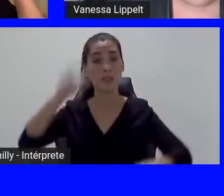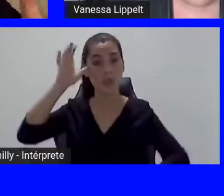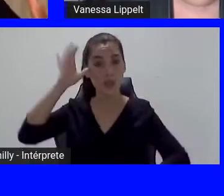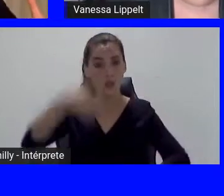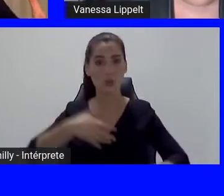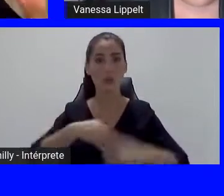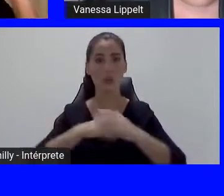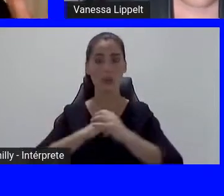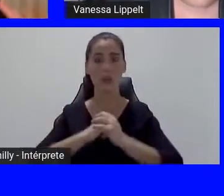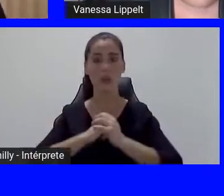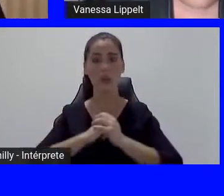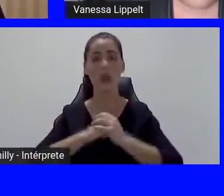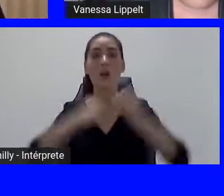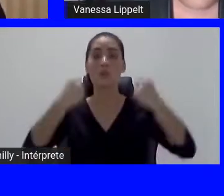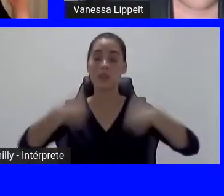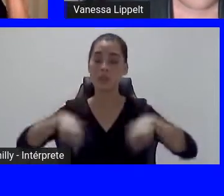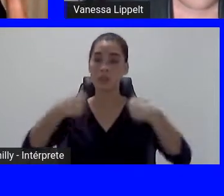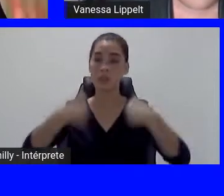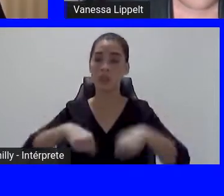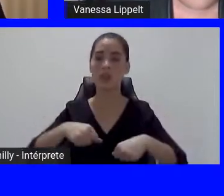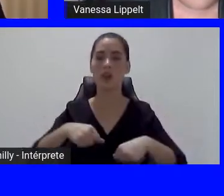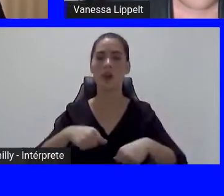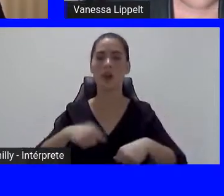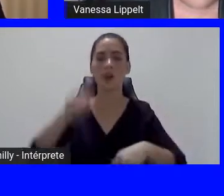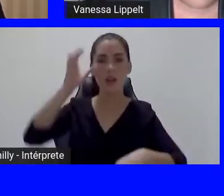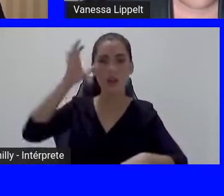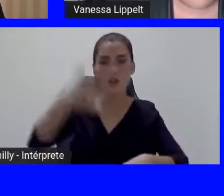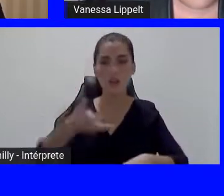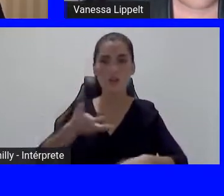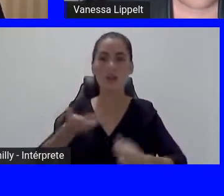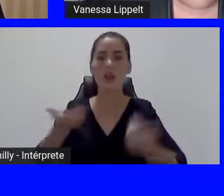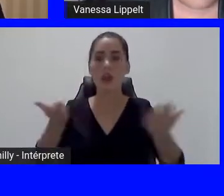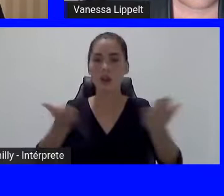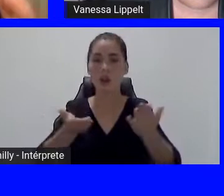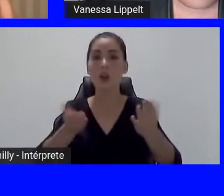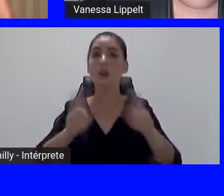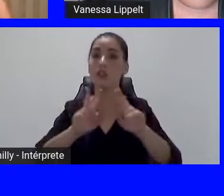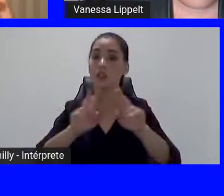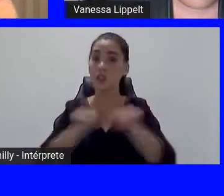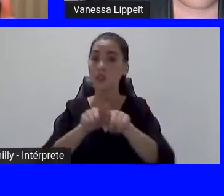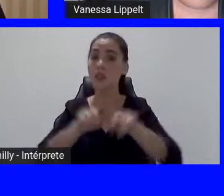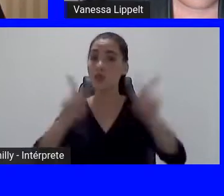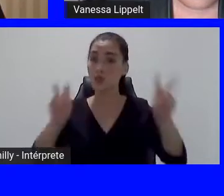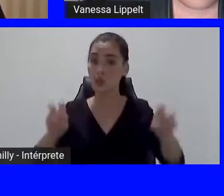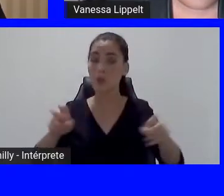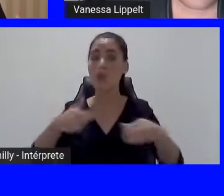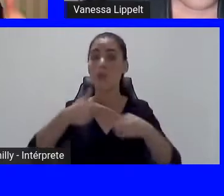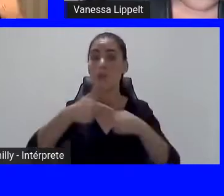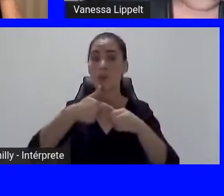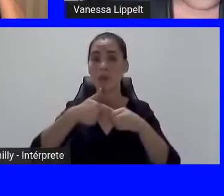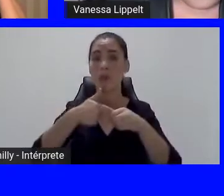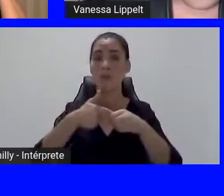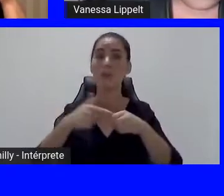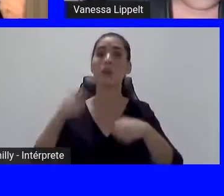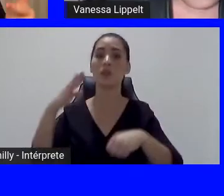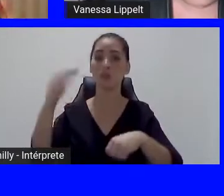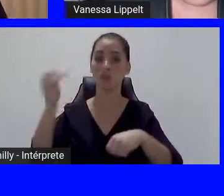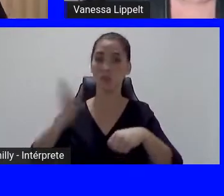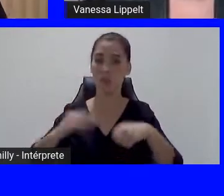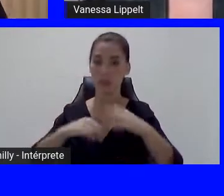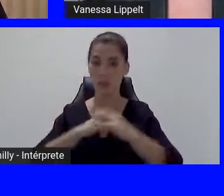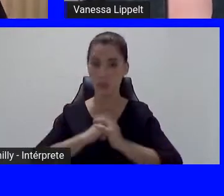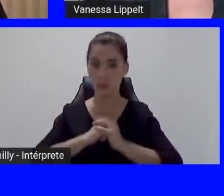transitória, temporária, mas necessária para a questão dos combustíveis no Brasil. Lembrando que ela tem que ser transitória, ela tem que